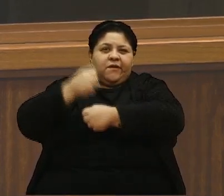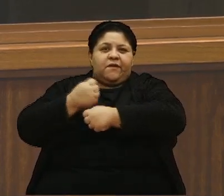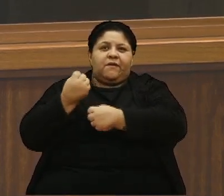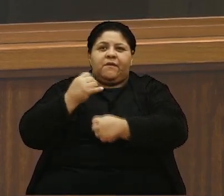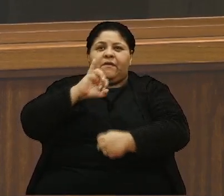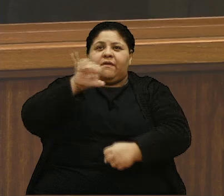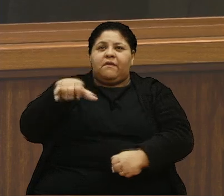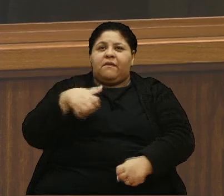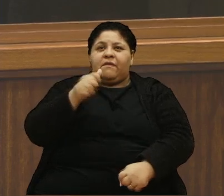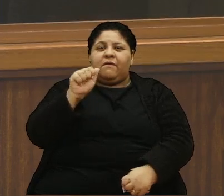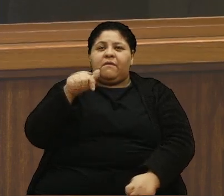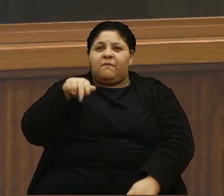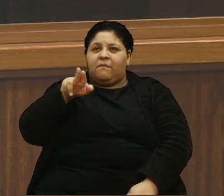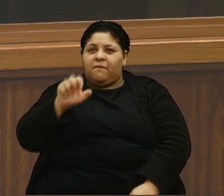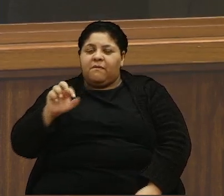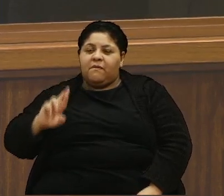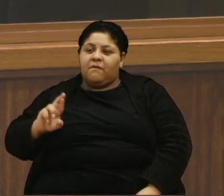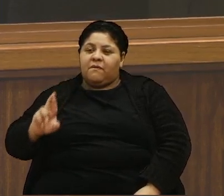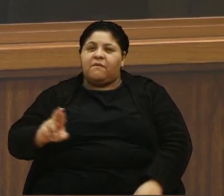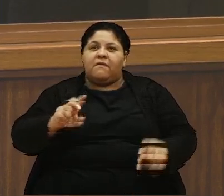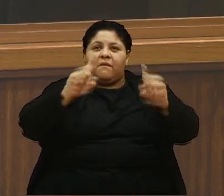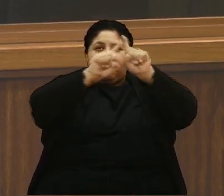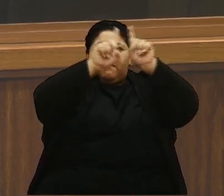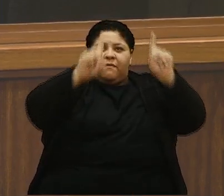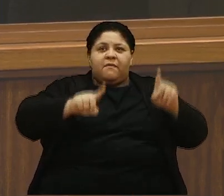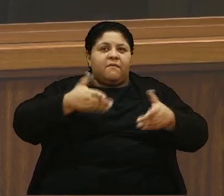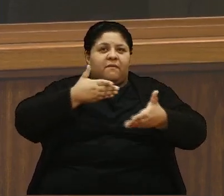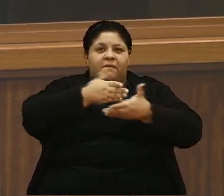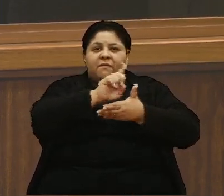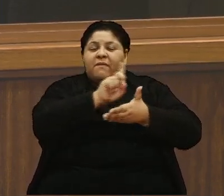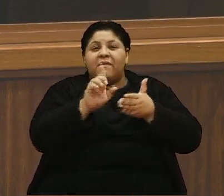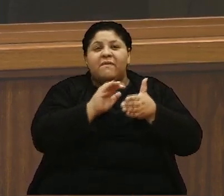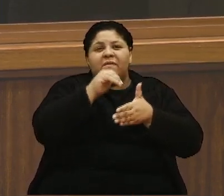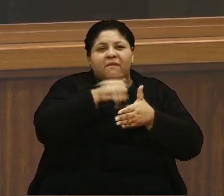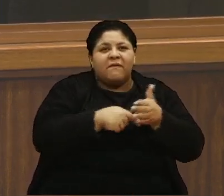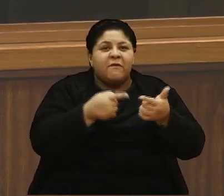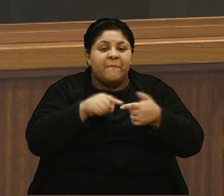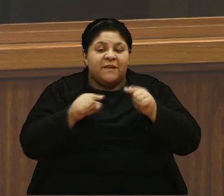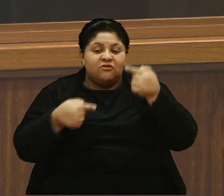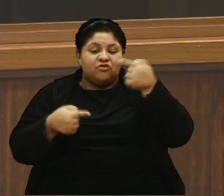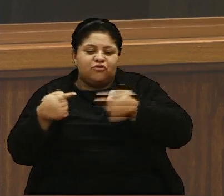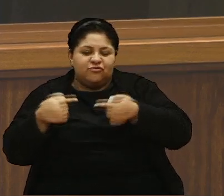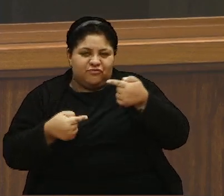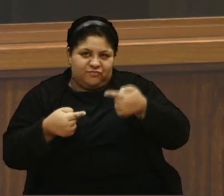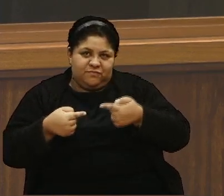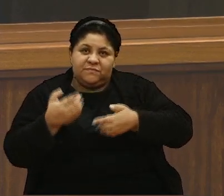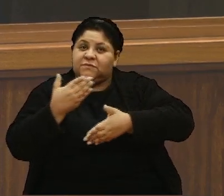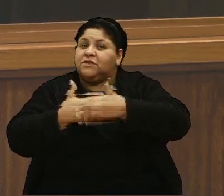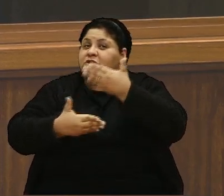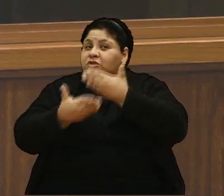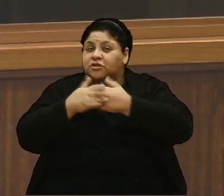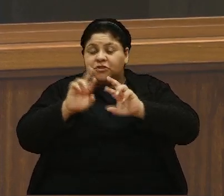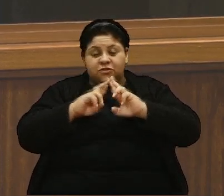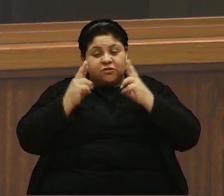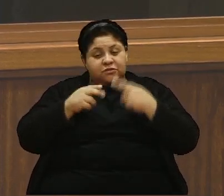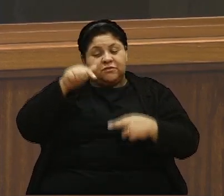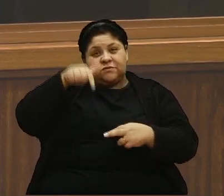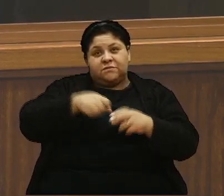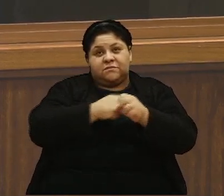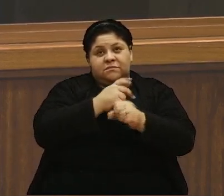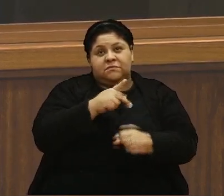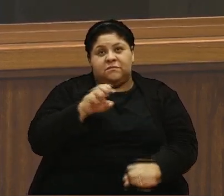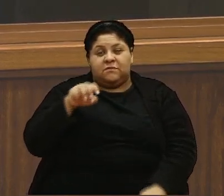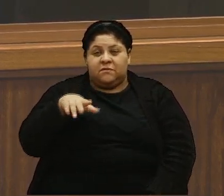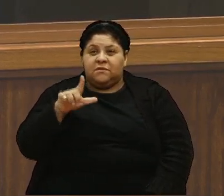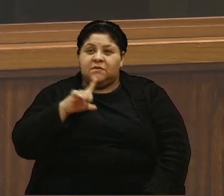que representa as servidoras, para participar, claro, não na votação, mas nos debates. E em todas as reuniões desse ano da PEN, que a gente